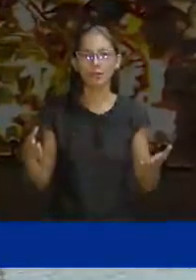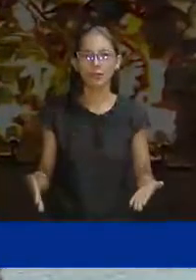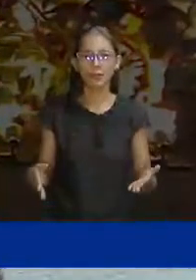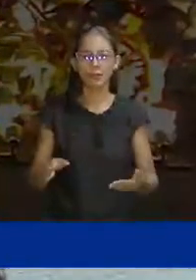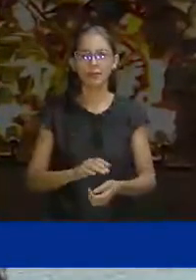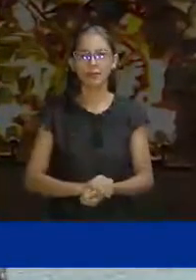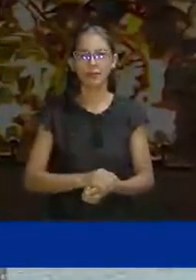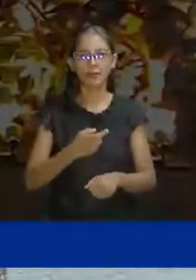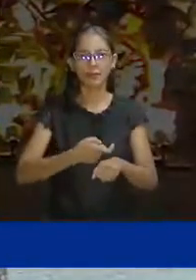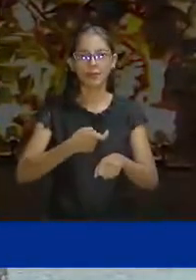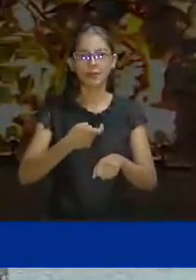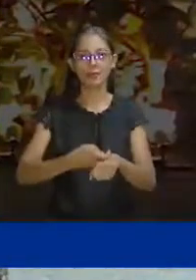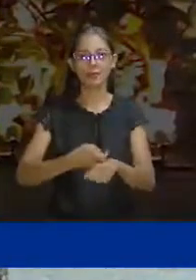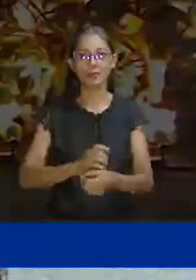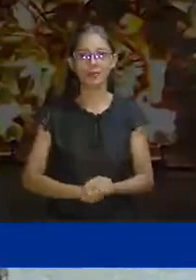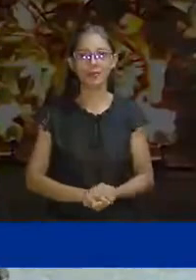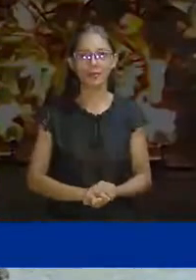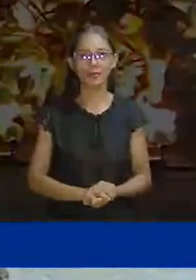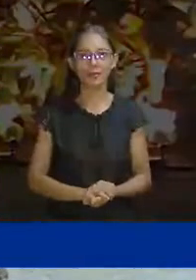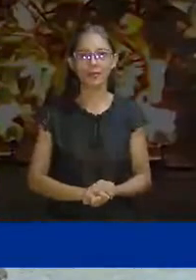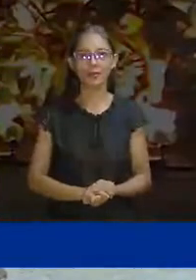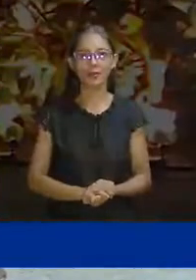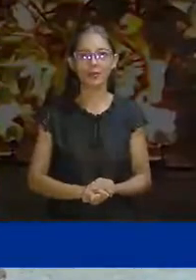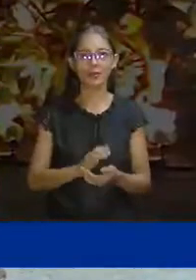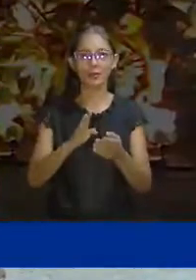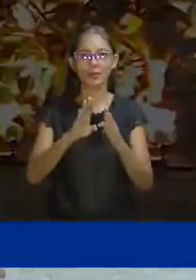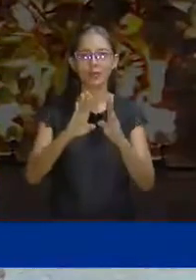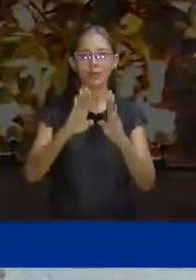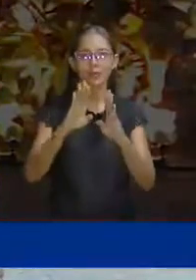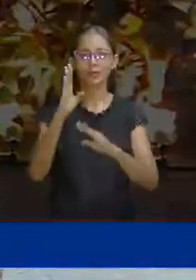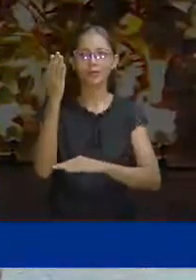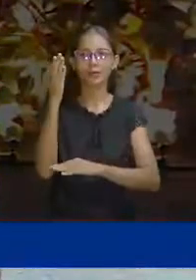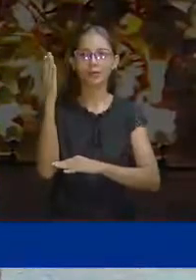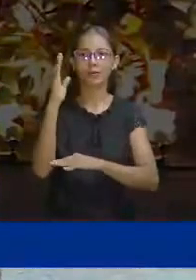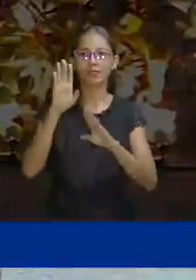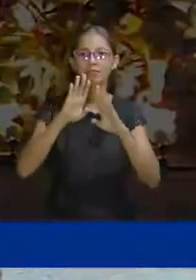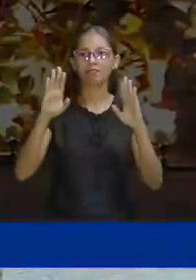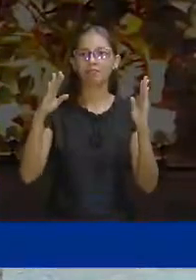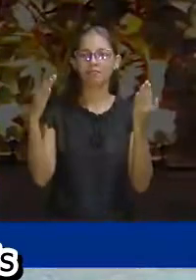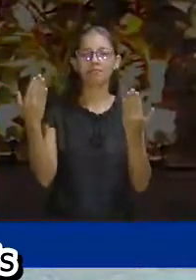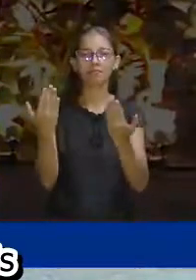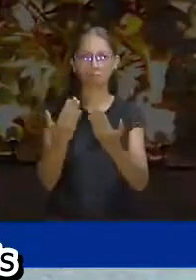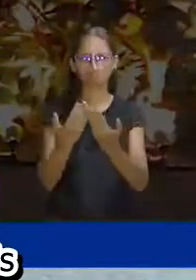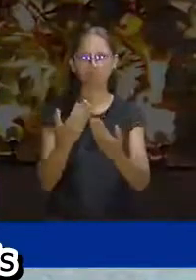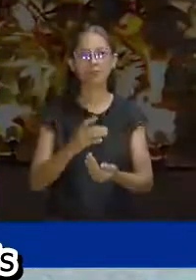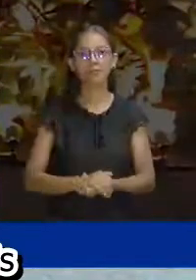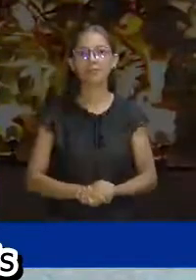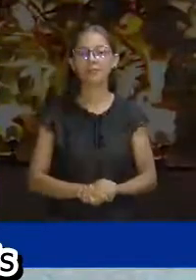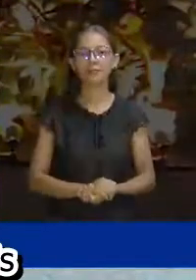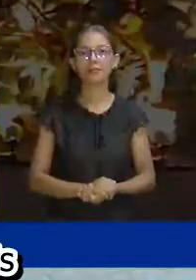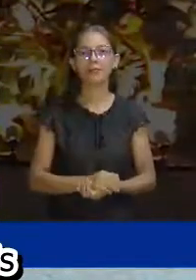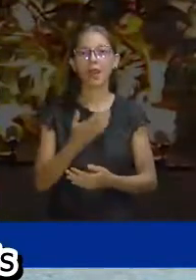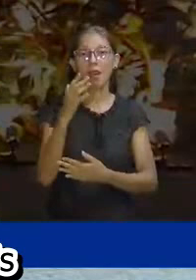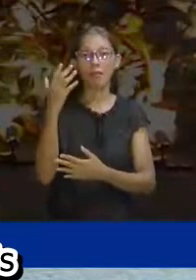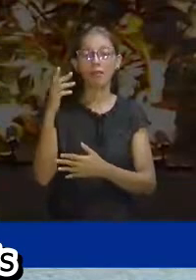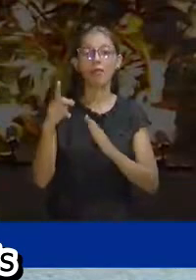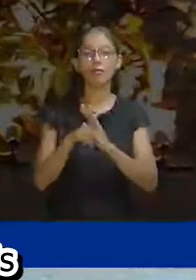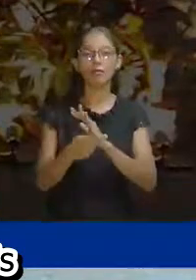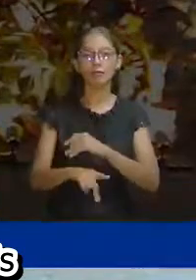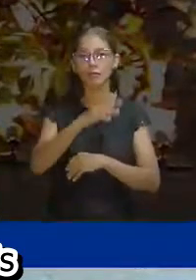A parede do nosso plenário é revestida por madeira de louro aqui da Amazônia. E há um arranjo muito bonito